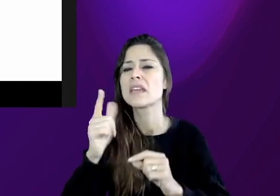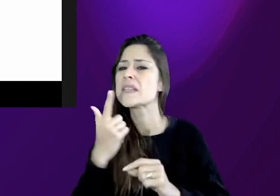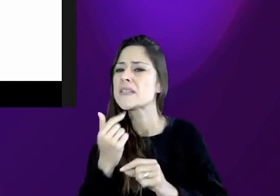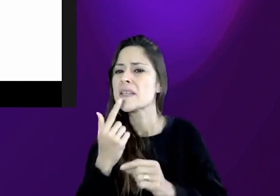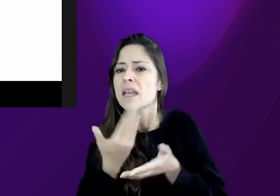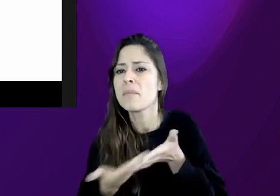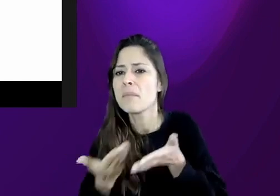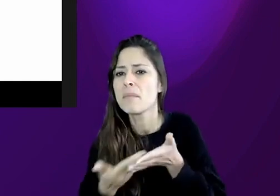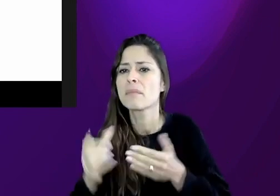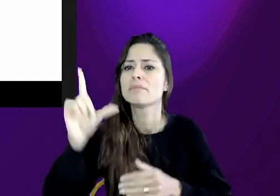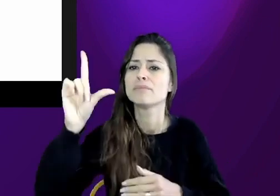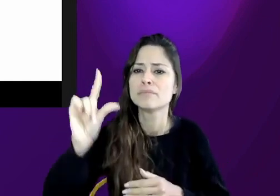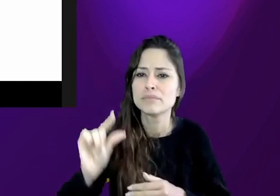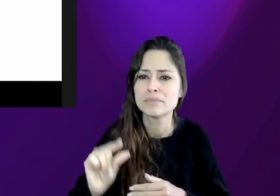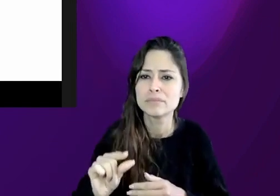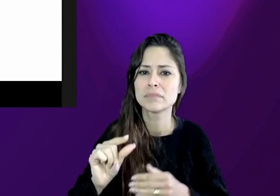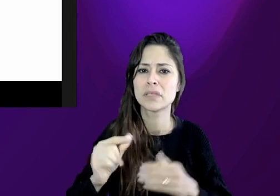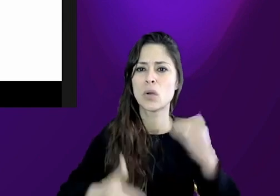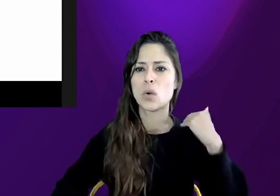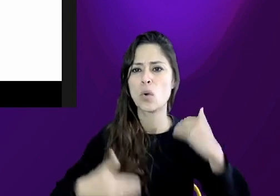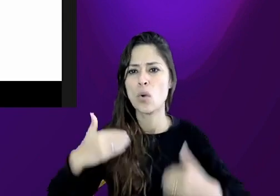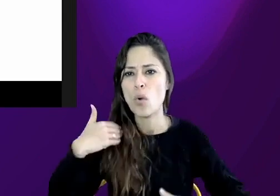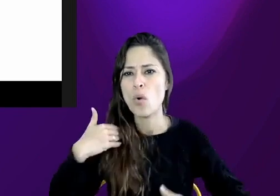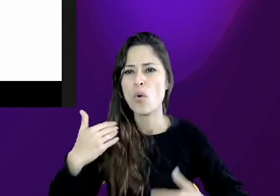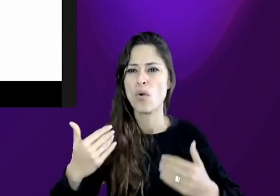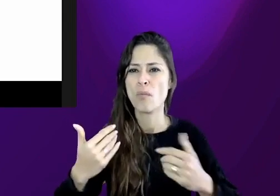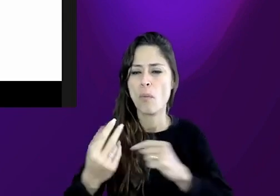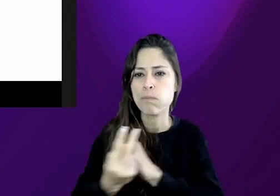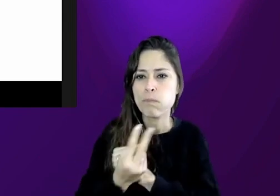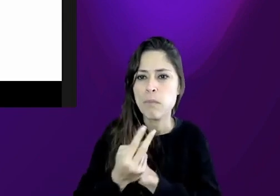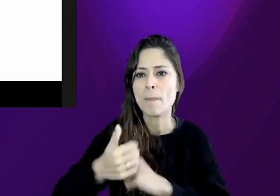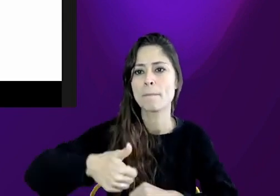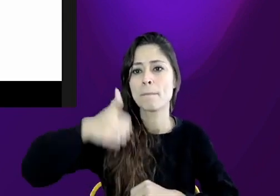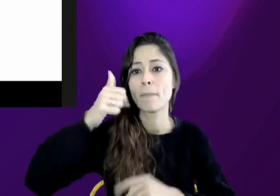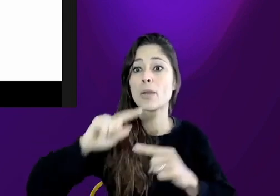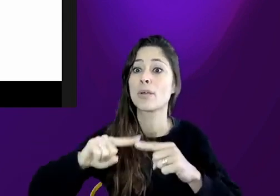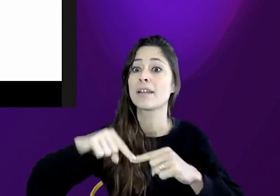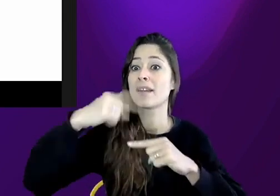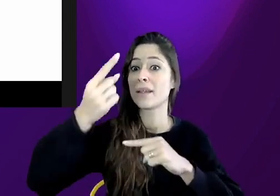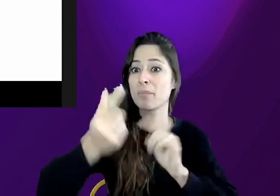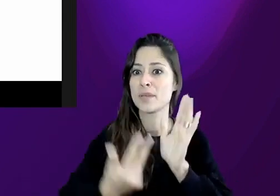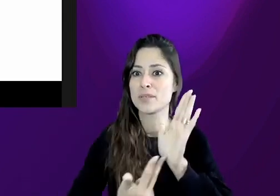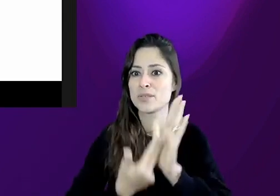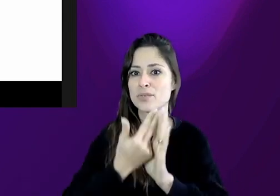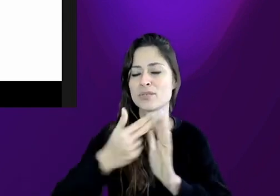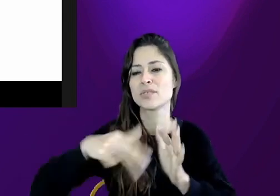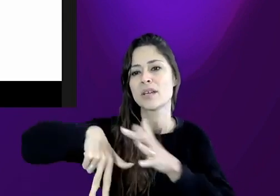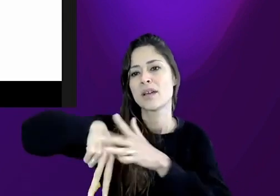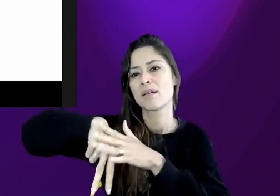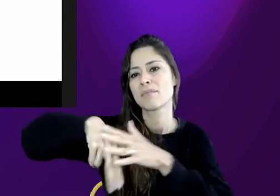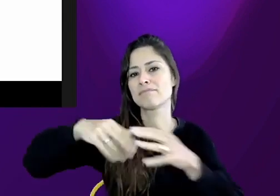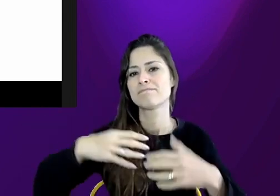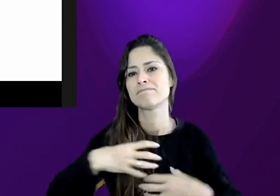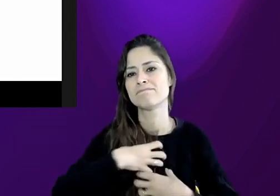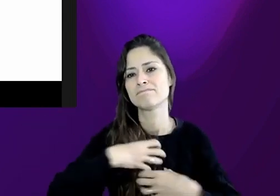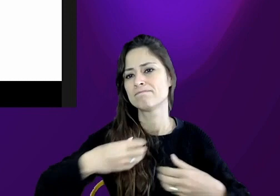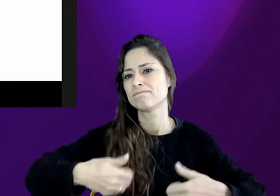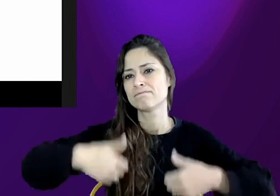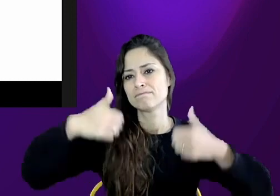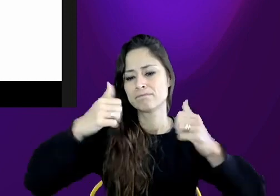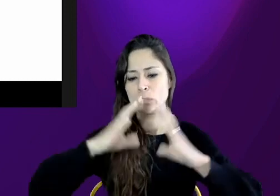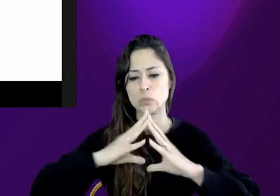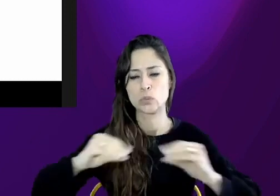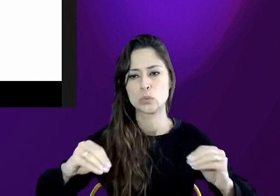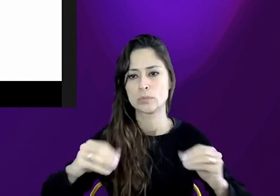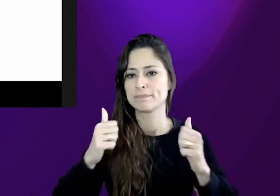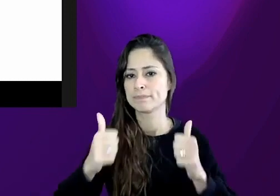menor agressão tecidual e uma recuperação melhor e mais rápida para o nosso doente. Além disso, o robô ele